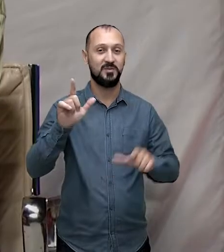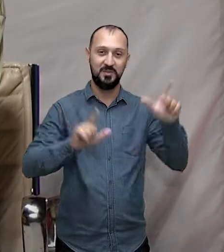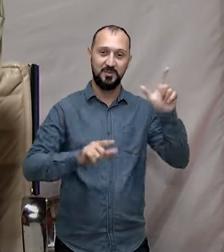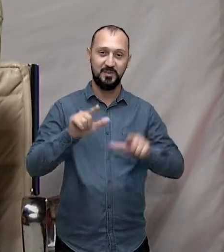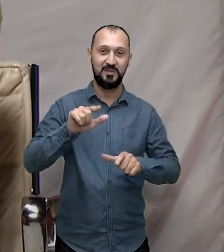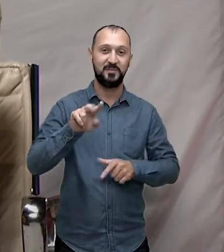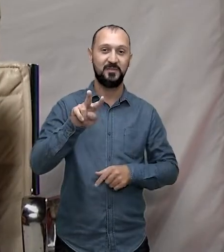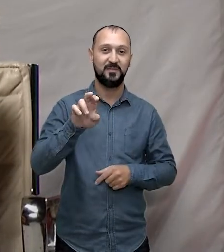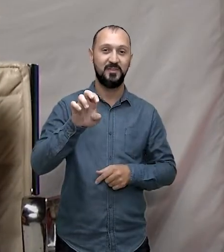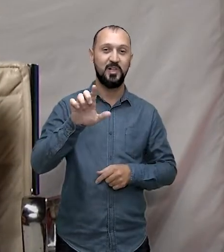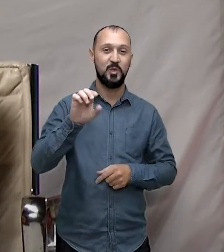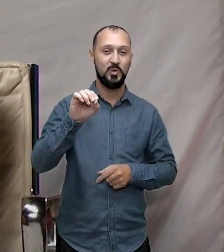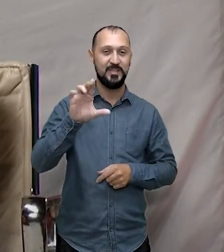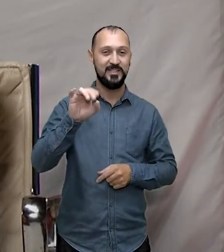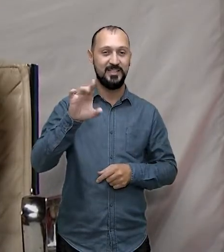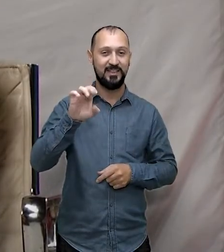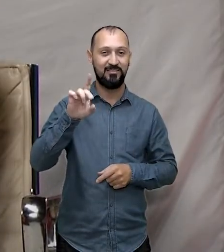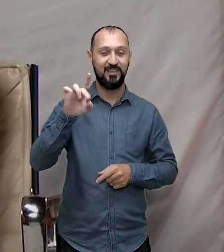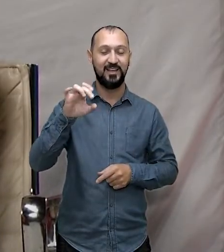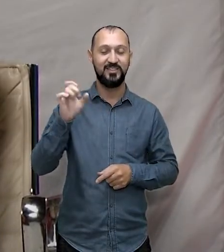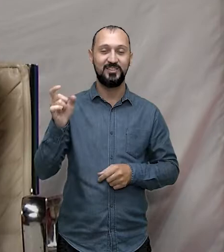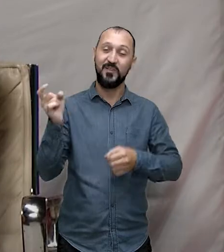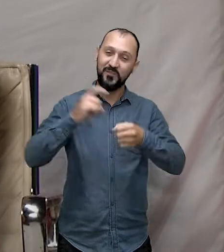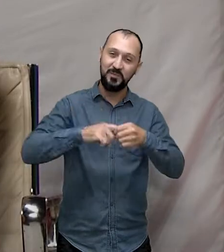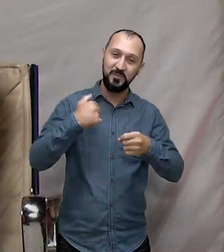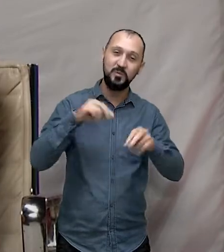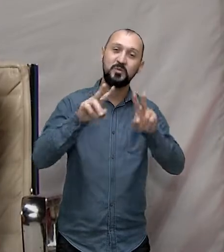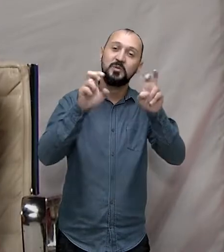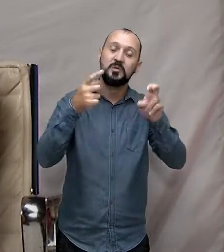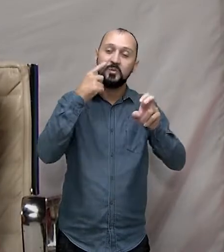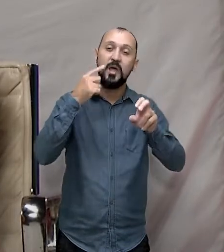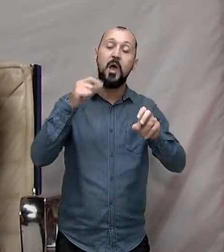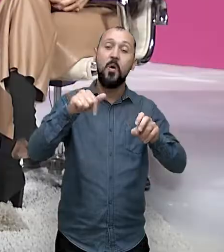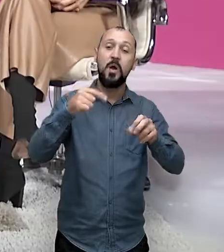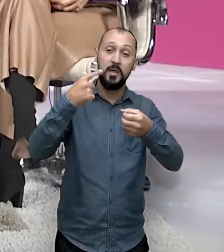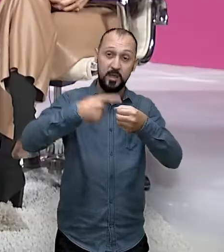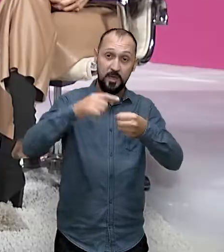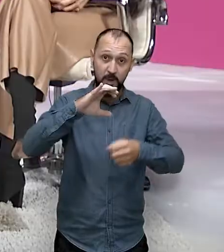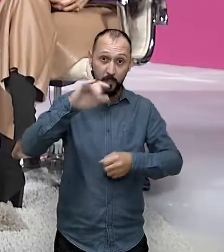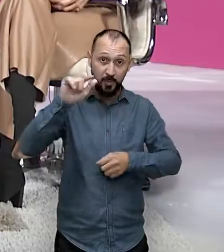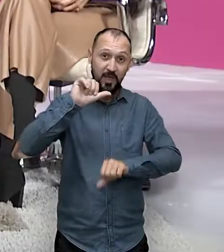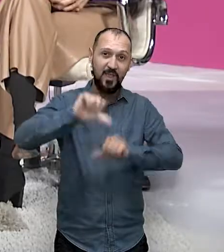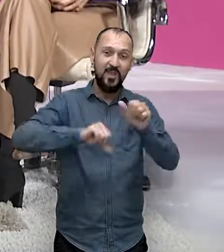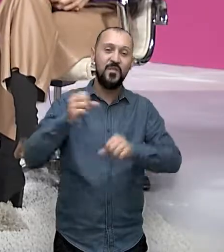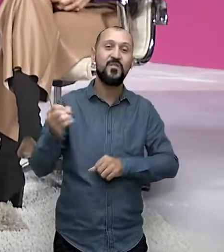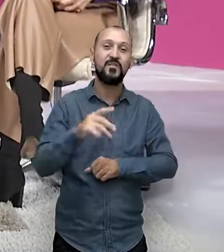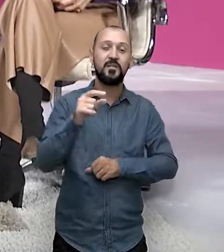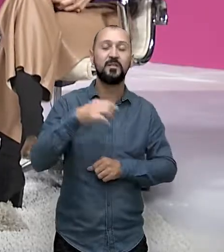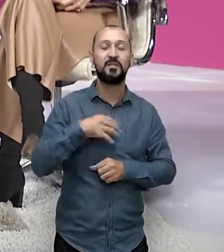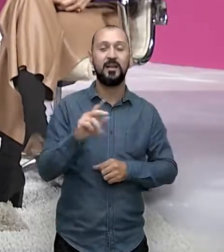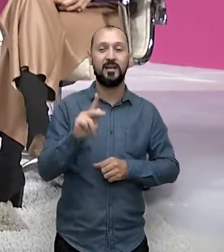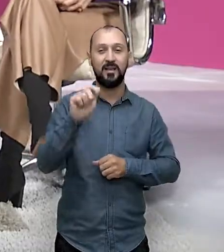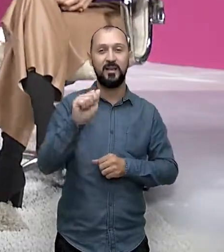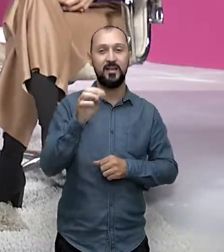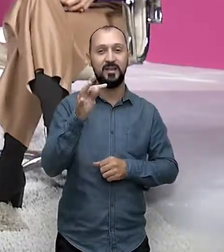E voltamos com velocidade. Hoje o assunto é o Reviva Campo Grande. E estamos conversando com Catiana Sabadim,